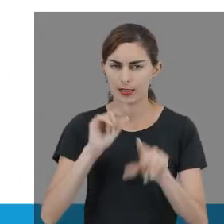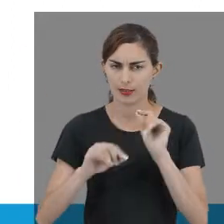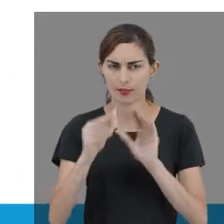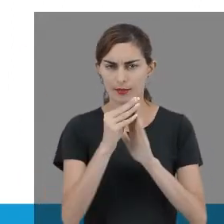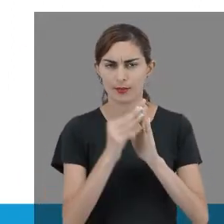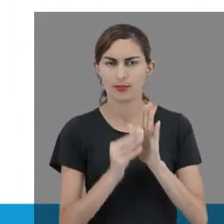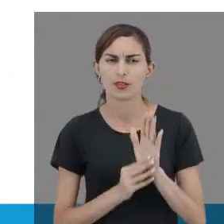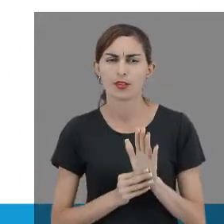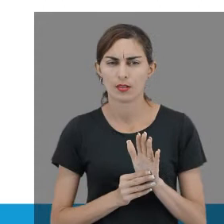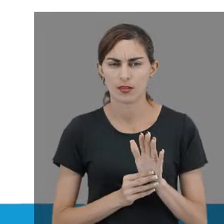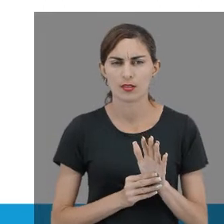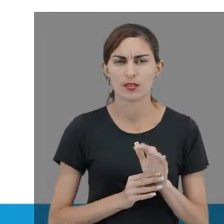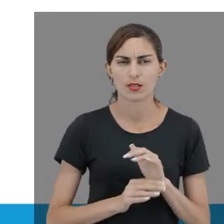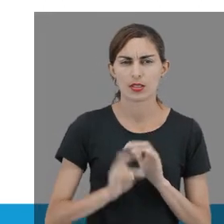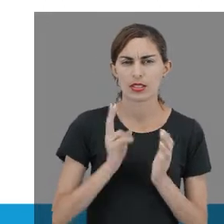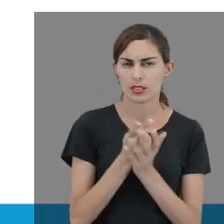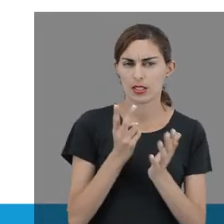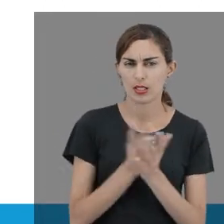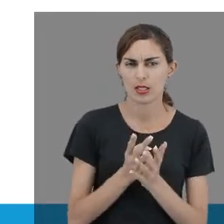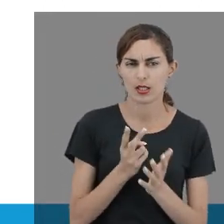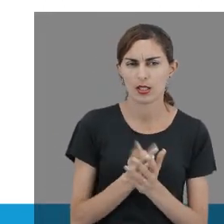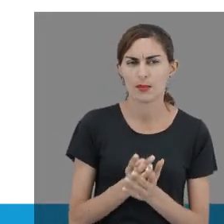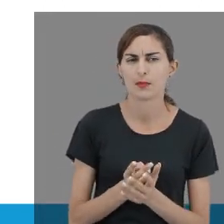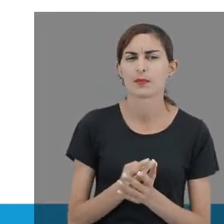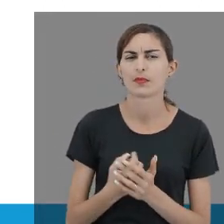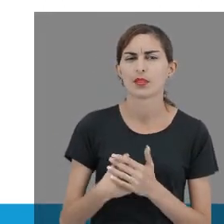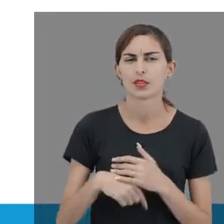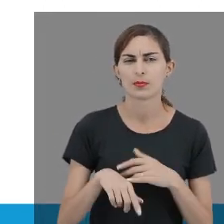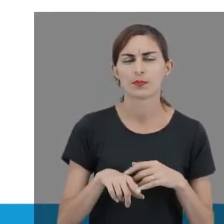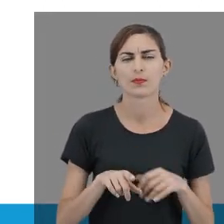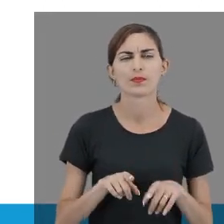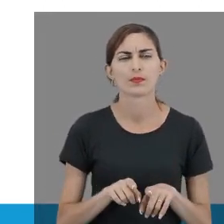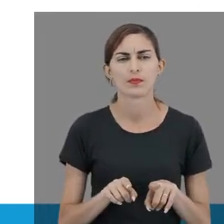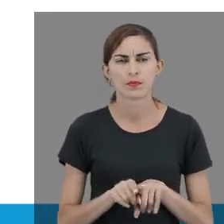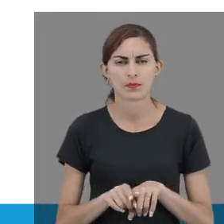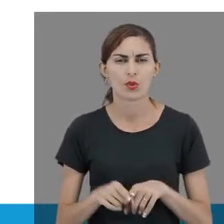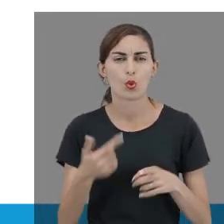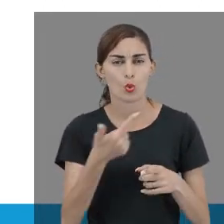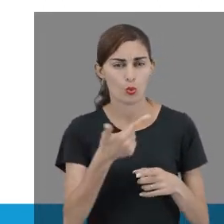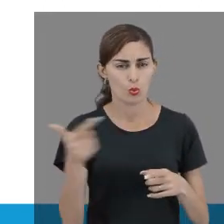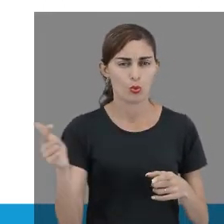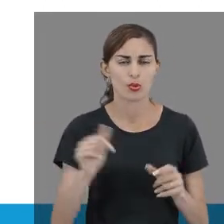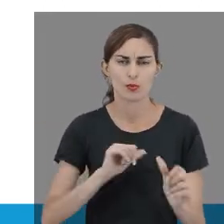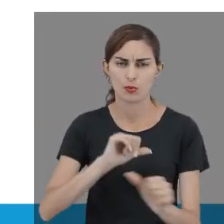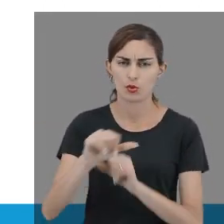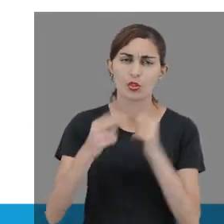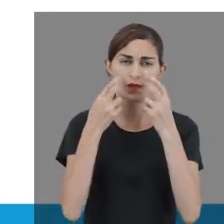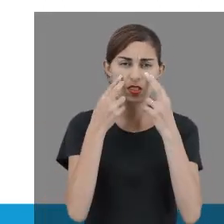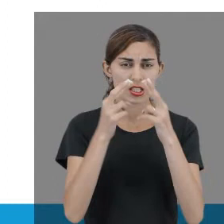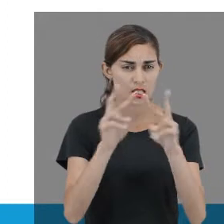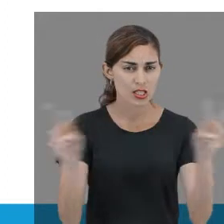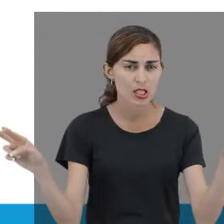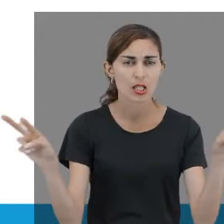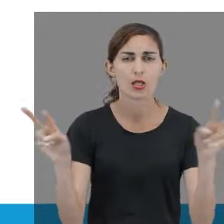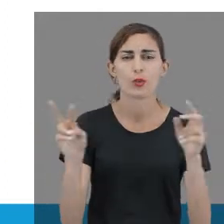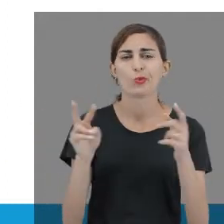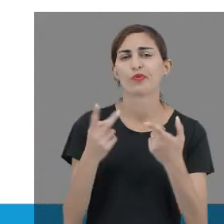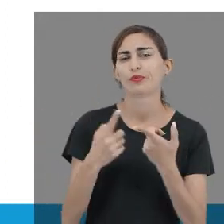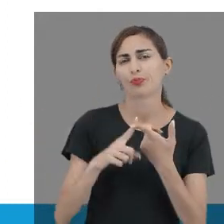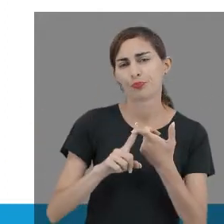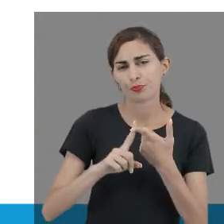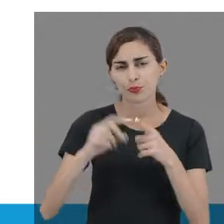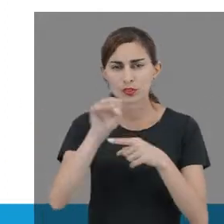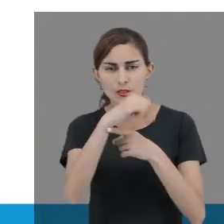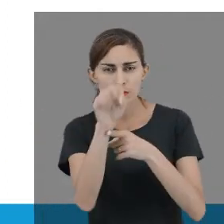aparecem, né? Então, a calcificação sempre está presente, a ventriculomegalia também está sempre presente. Outras alterações